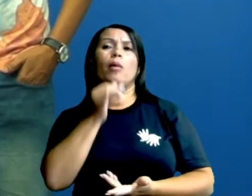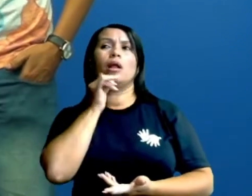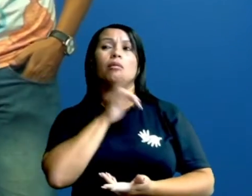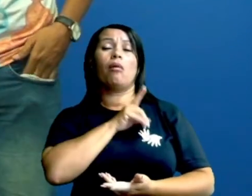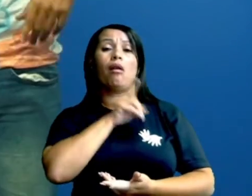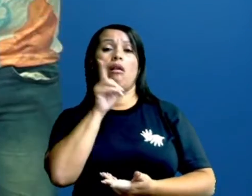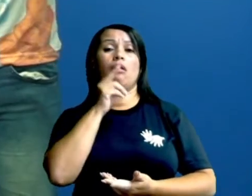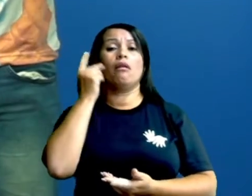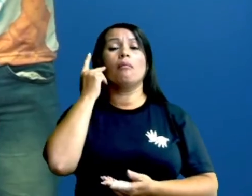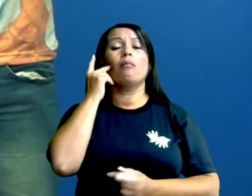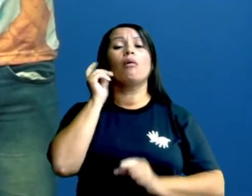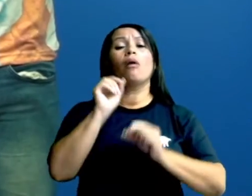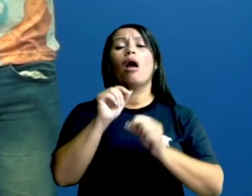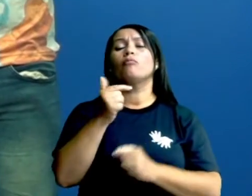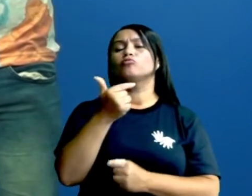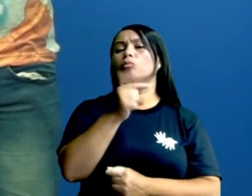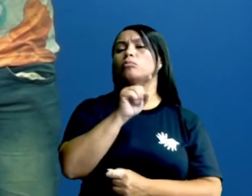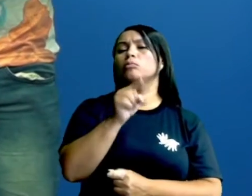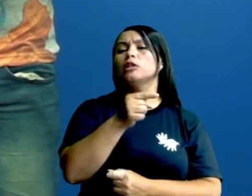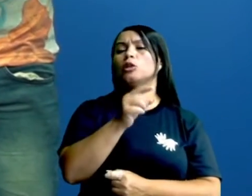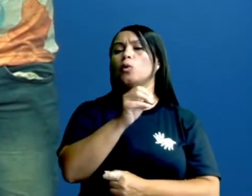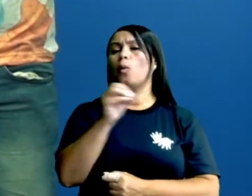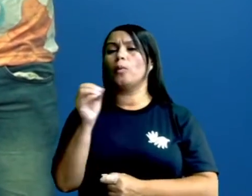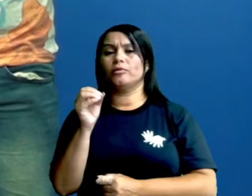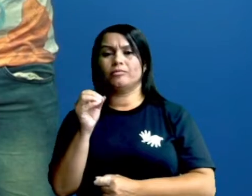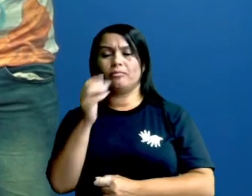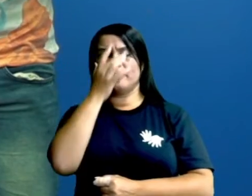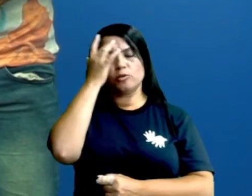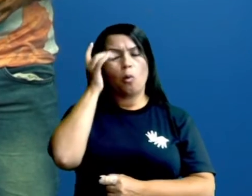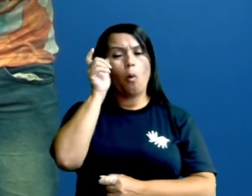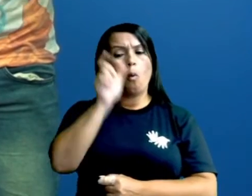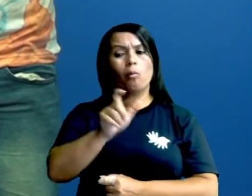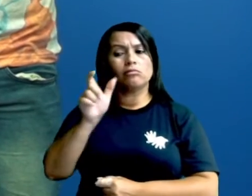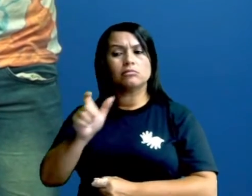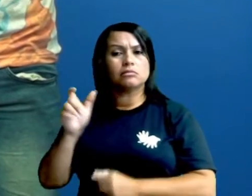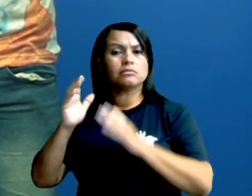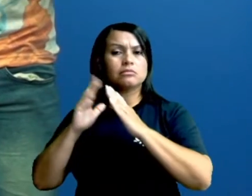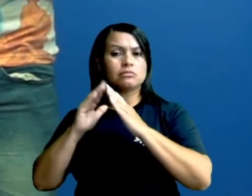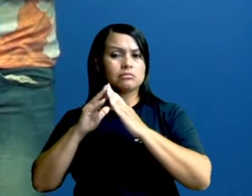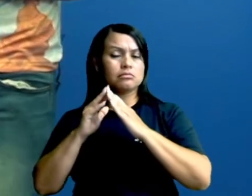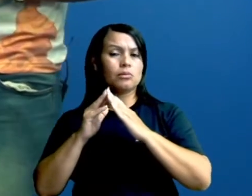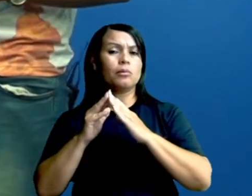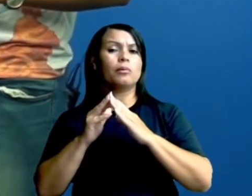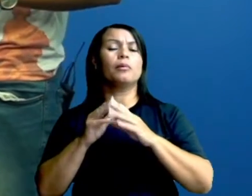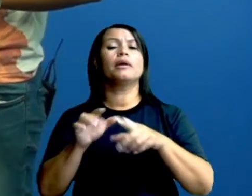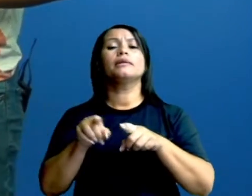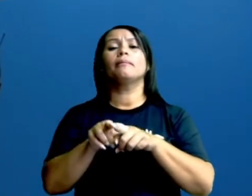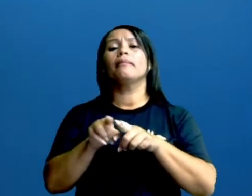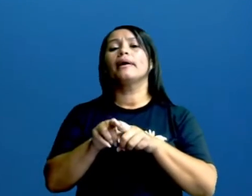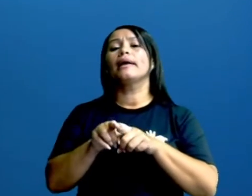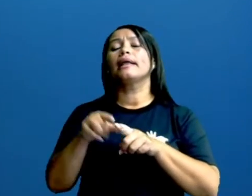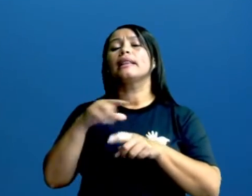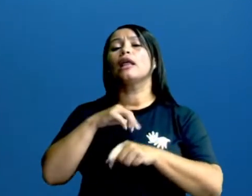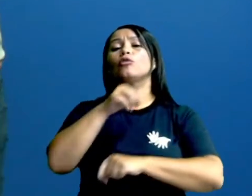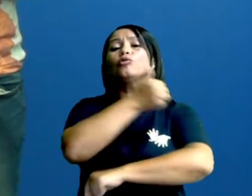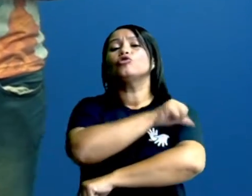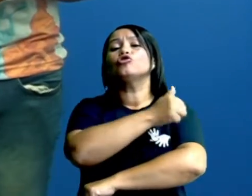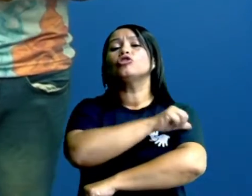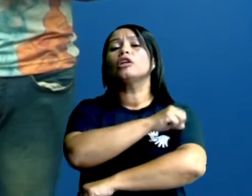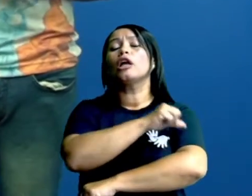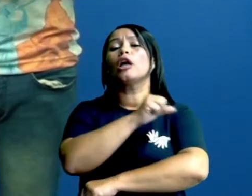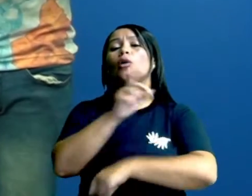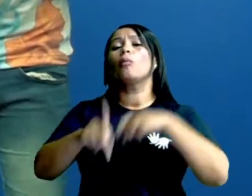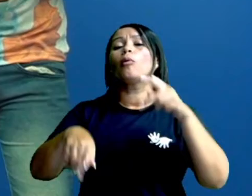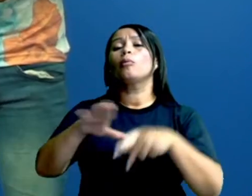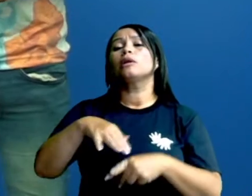12 milhões de habitantes. Na área metropolitana, né, ou seja, na Grande São Paulo a gente tem mais de 22 milhões de habitantes e o Rio de Janeiro conta com uma